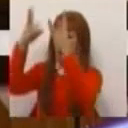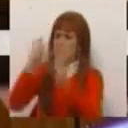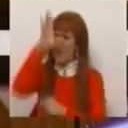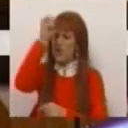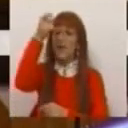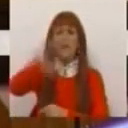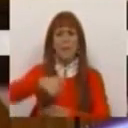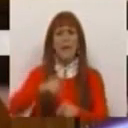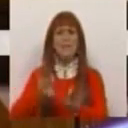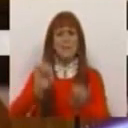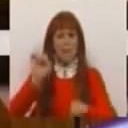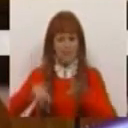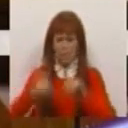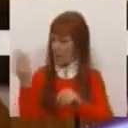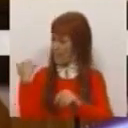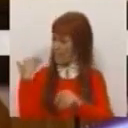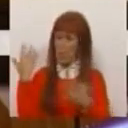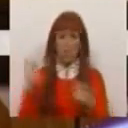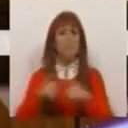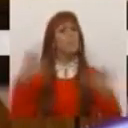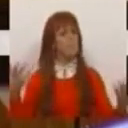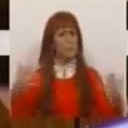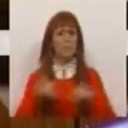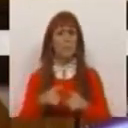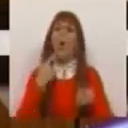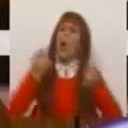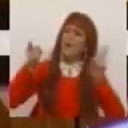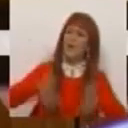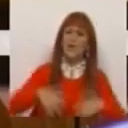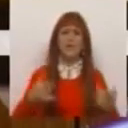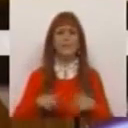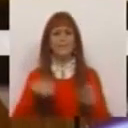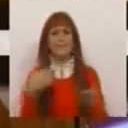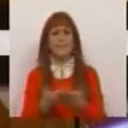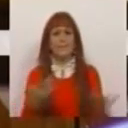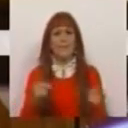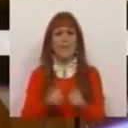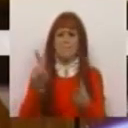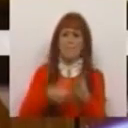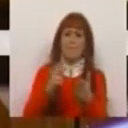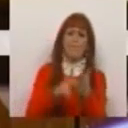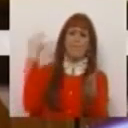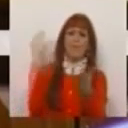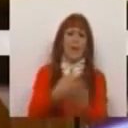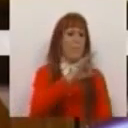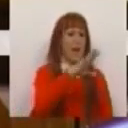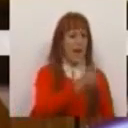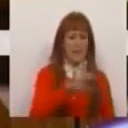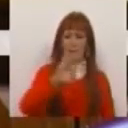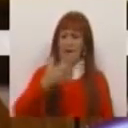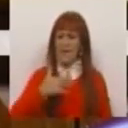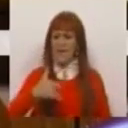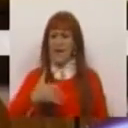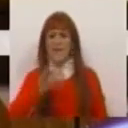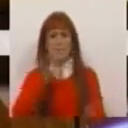Orçamento de Estado, como aconteceu recentemente e que, mais uma vez, viu ser reprovada por PS, PSD